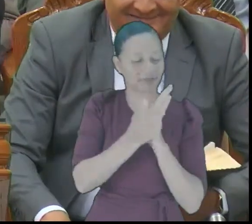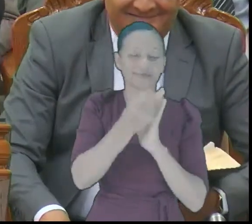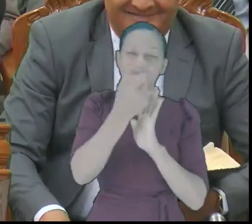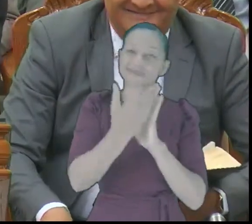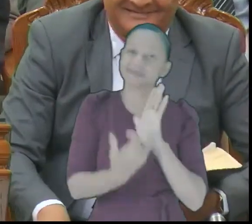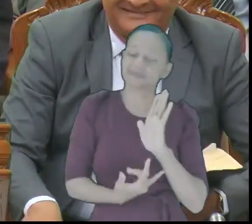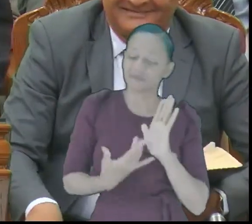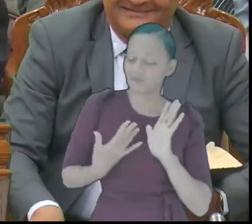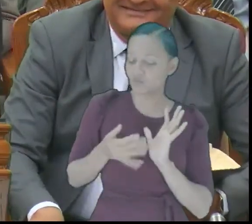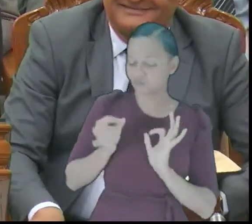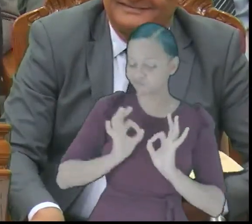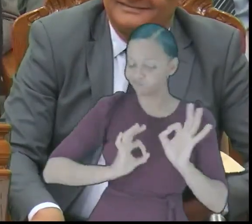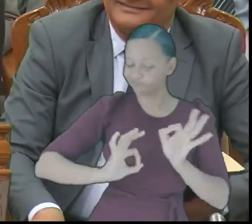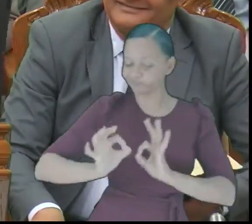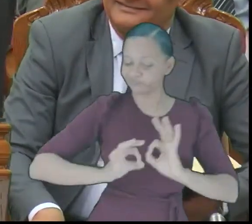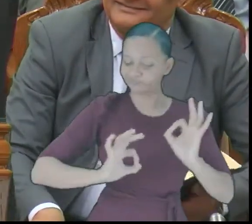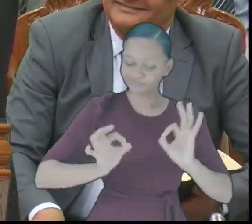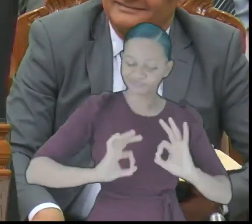com atavio.